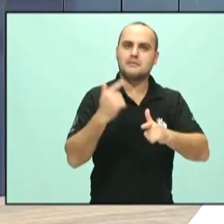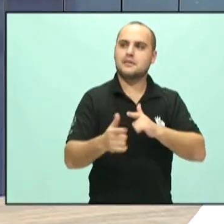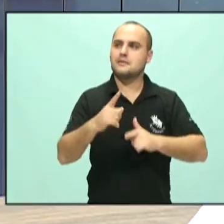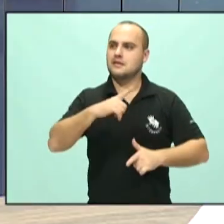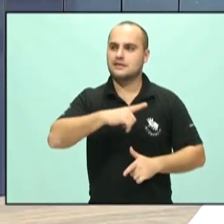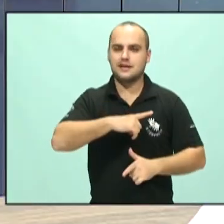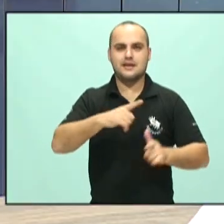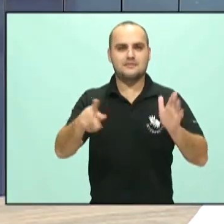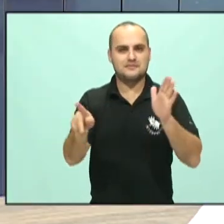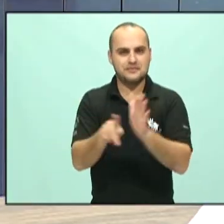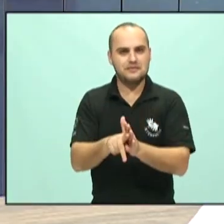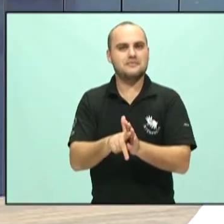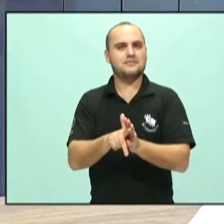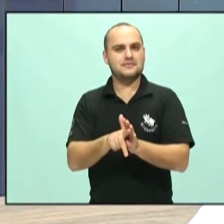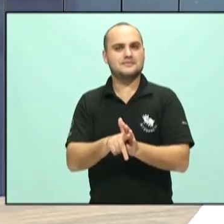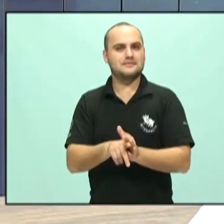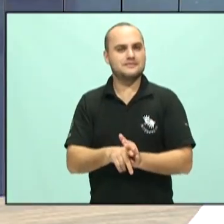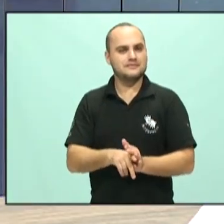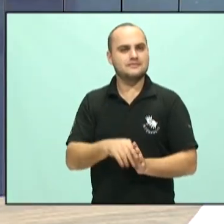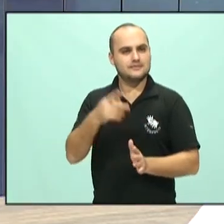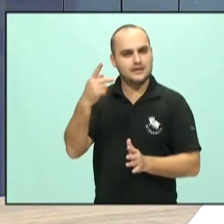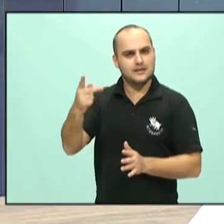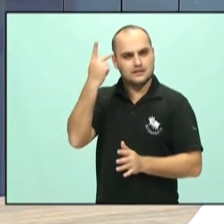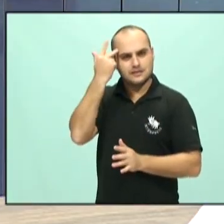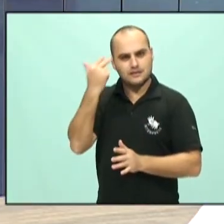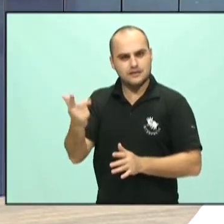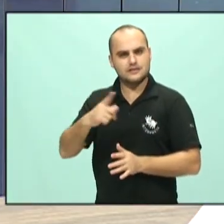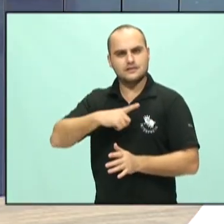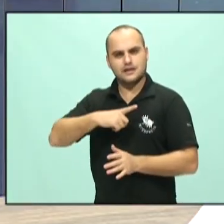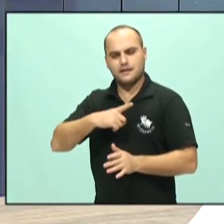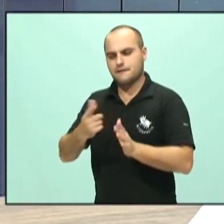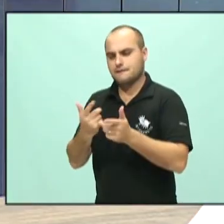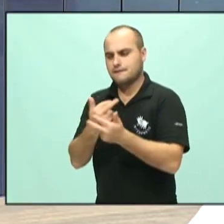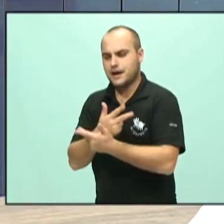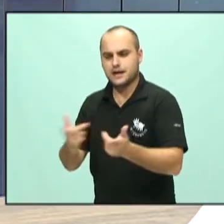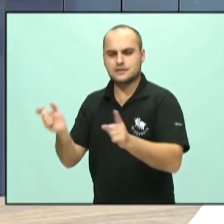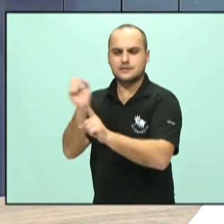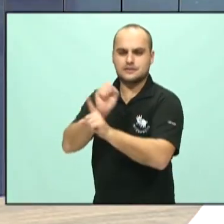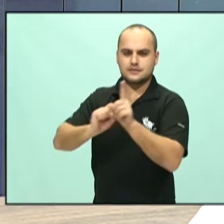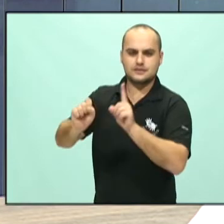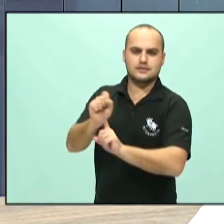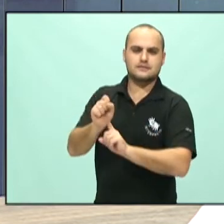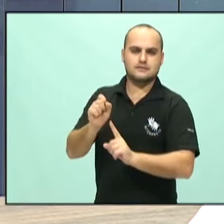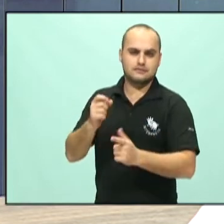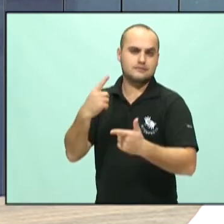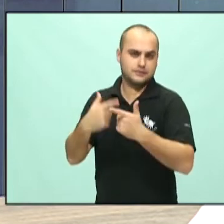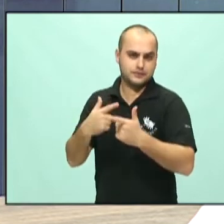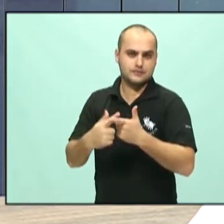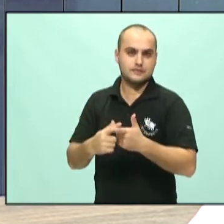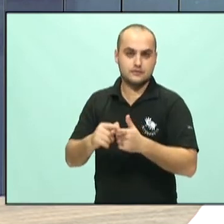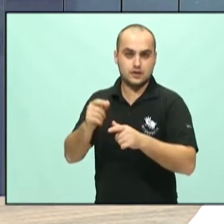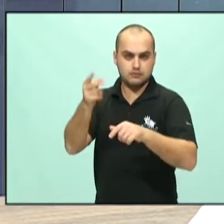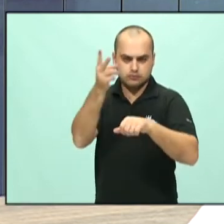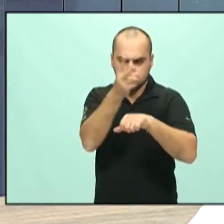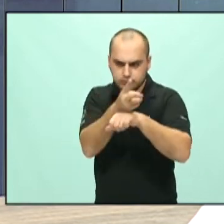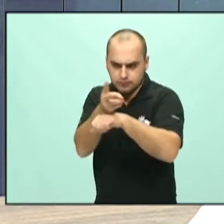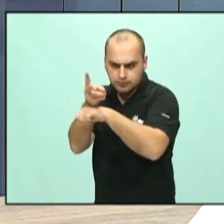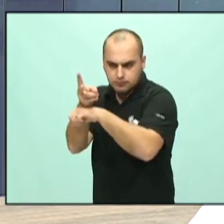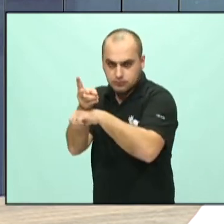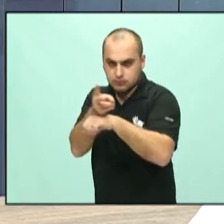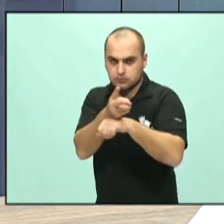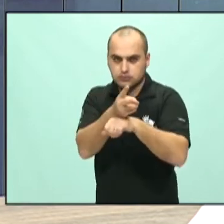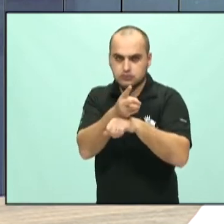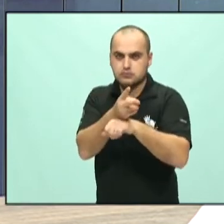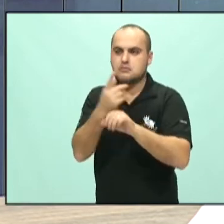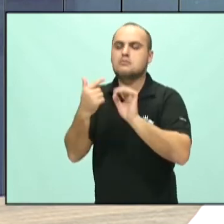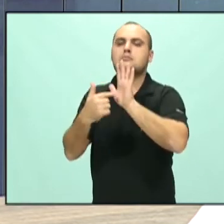E mediante essa história, como eu disse antes, a gente puxa vários ganchos sociais, né? Que na verdade o audiovisual ele é esse